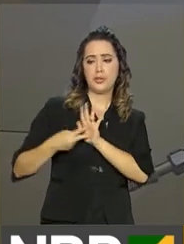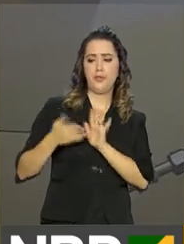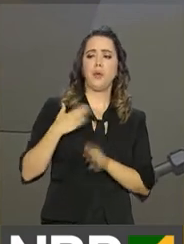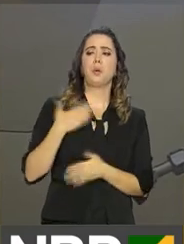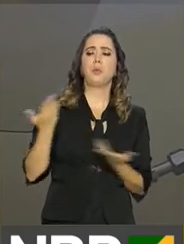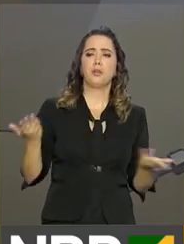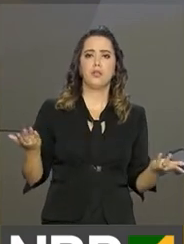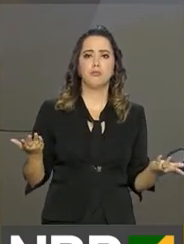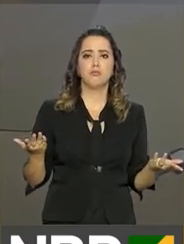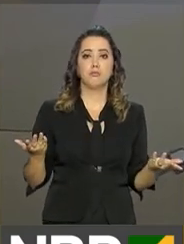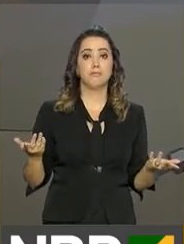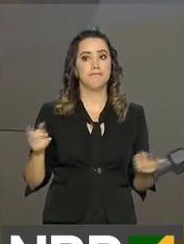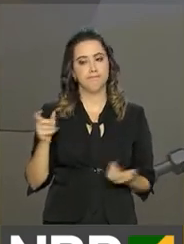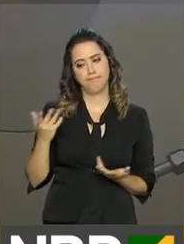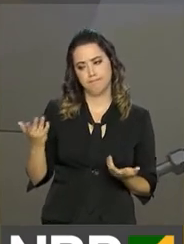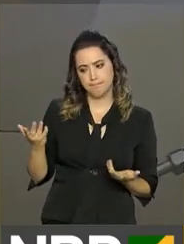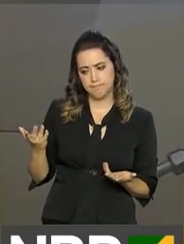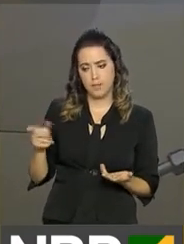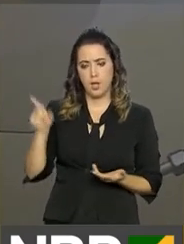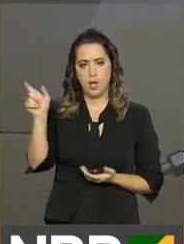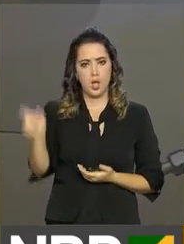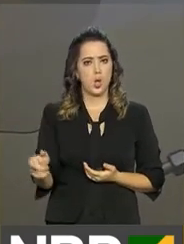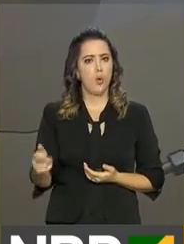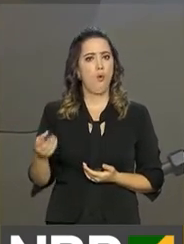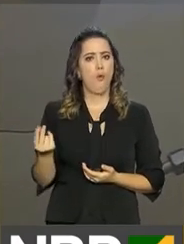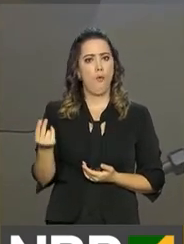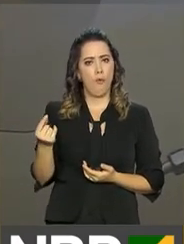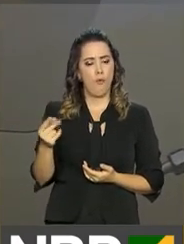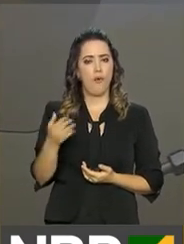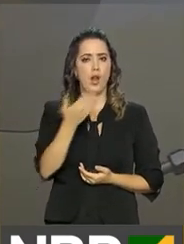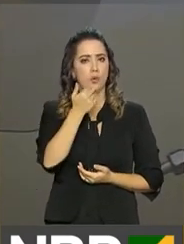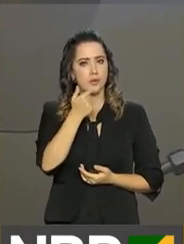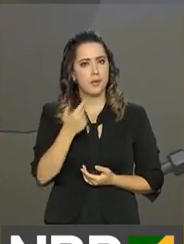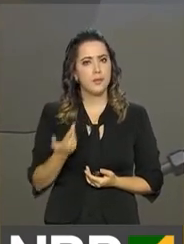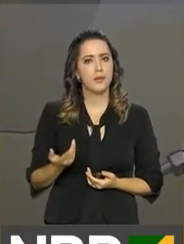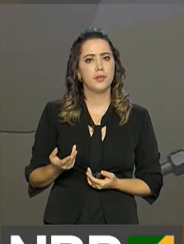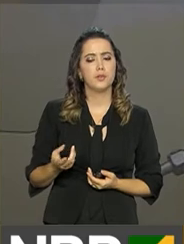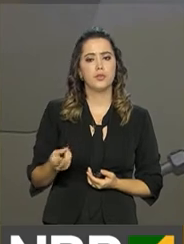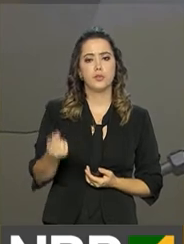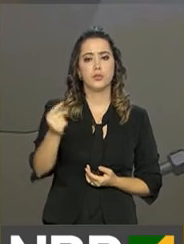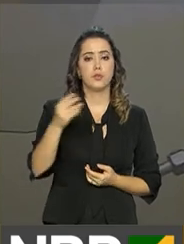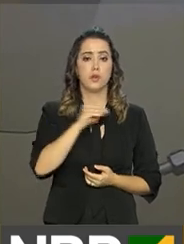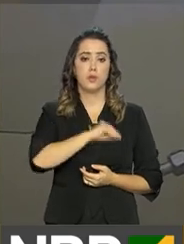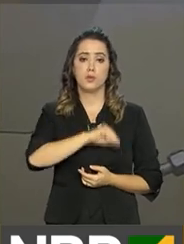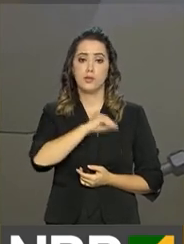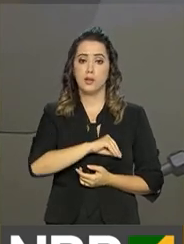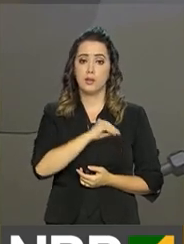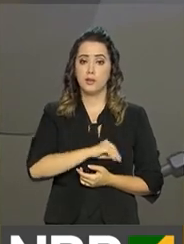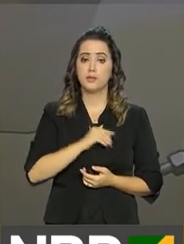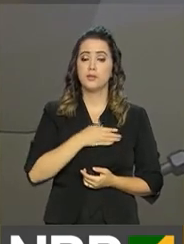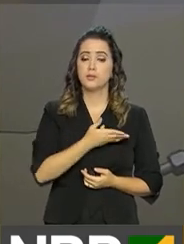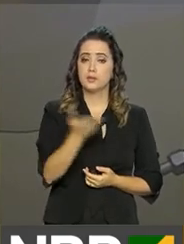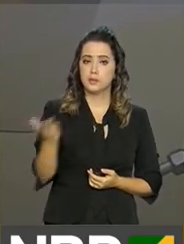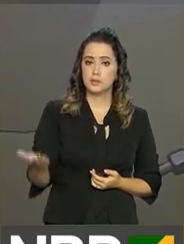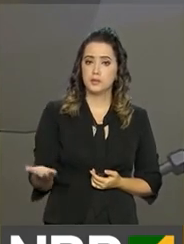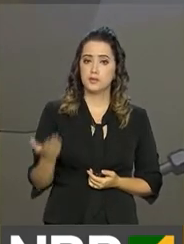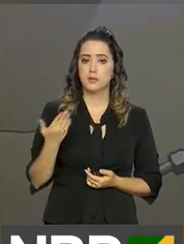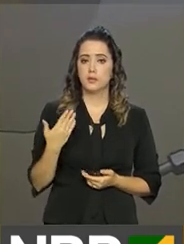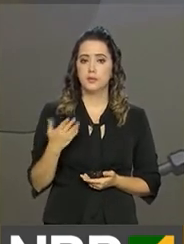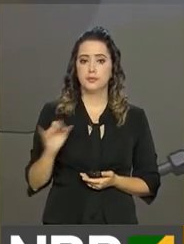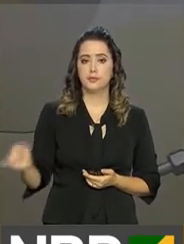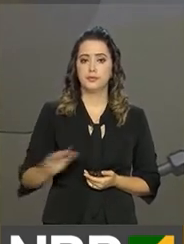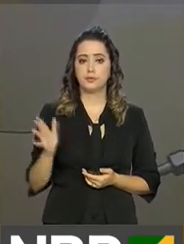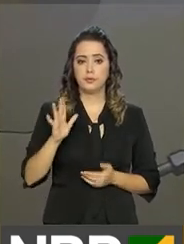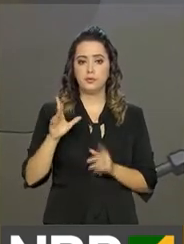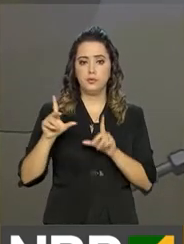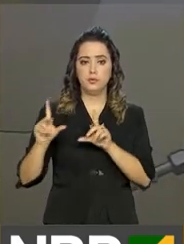comigo? Isso tem a ver com o não aumento do preço dos alimentos, com a valorização do salário que você tem, não é? Porque quando a inflação